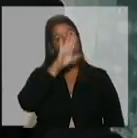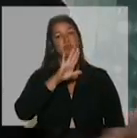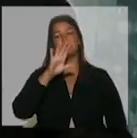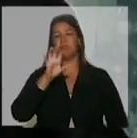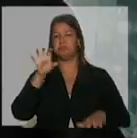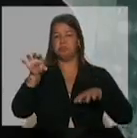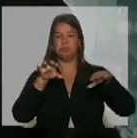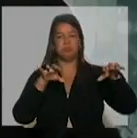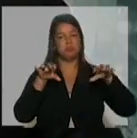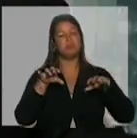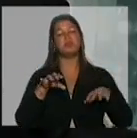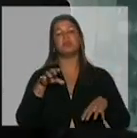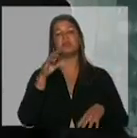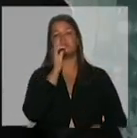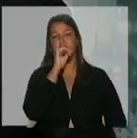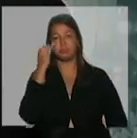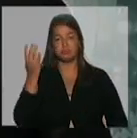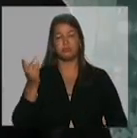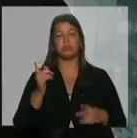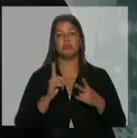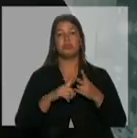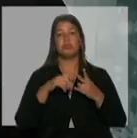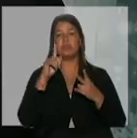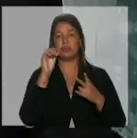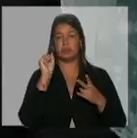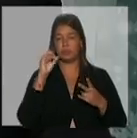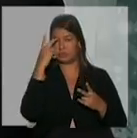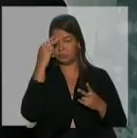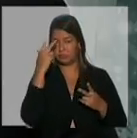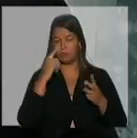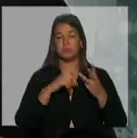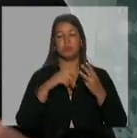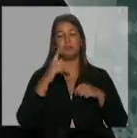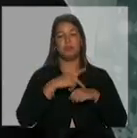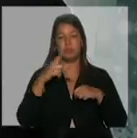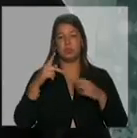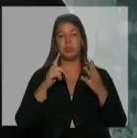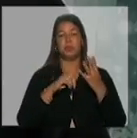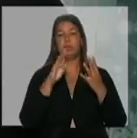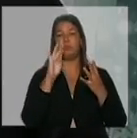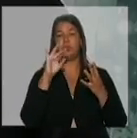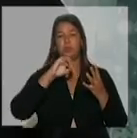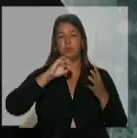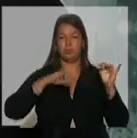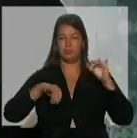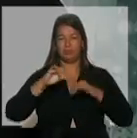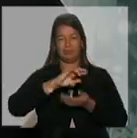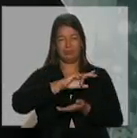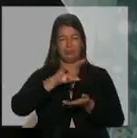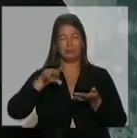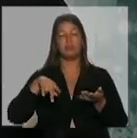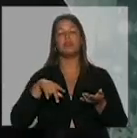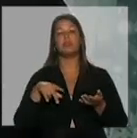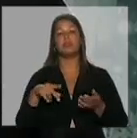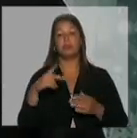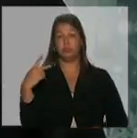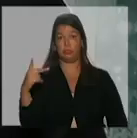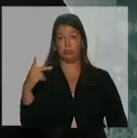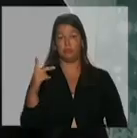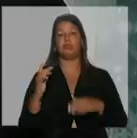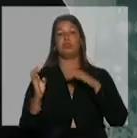em todos os setores, né, energia elétrica, gás natural, petróleo, biocombustíveis. E